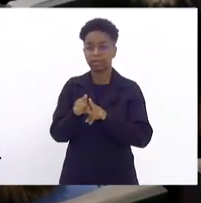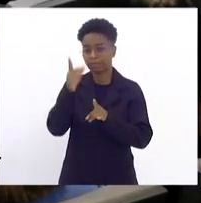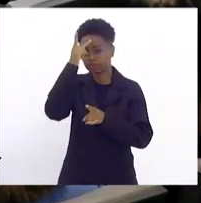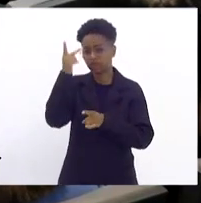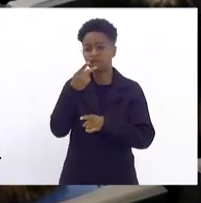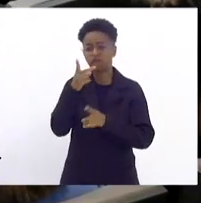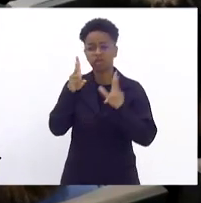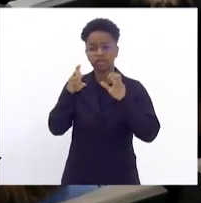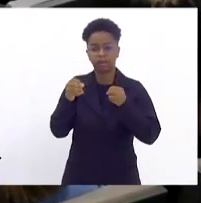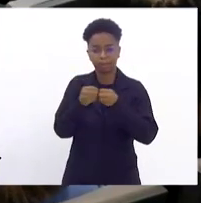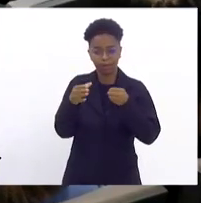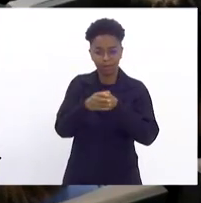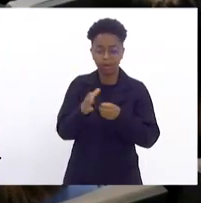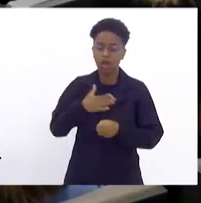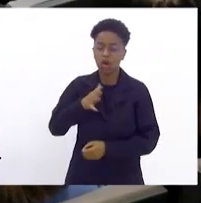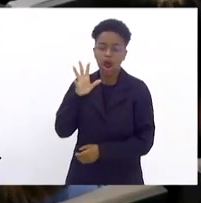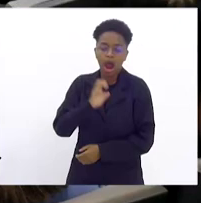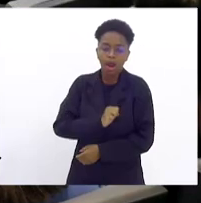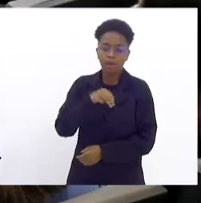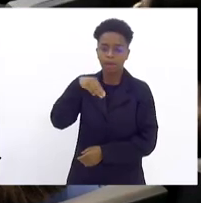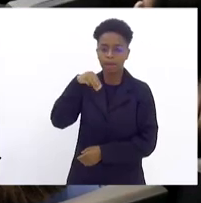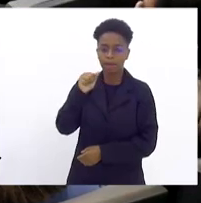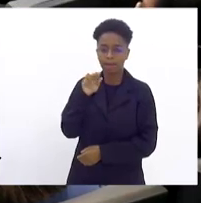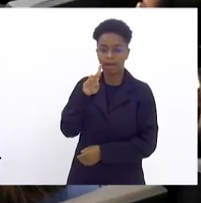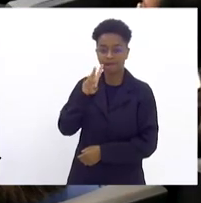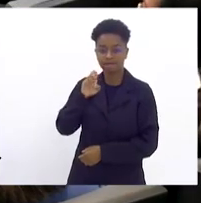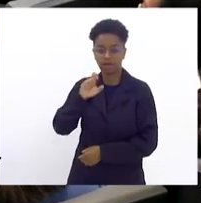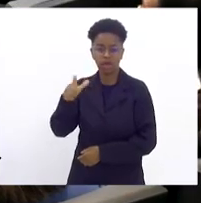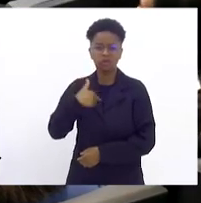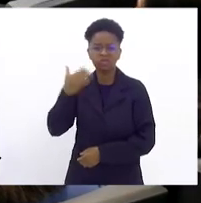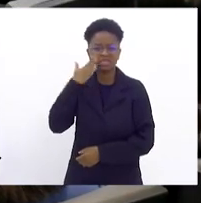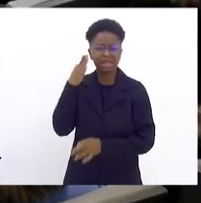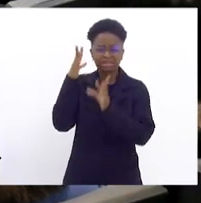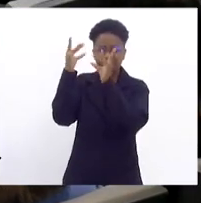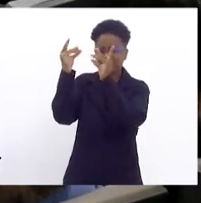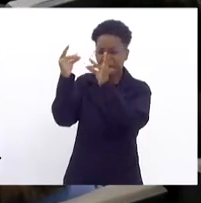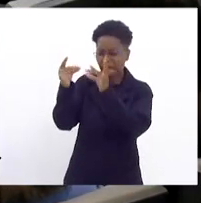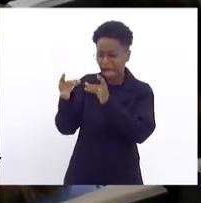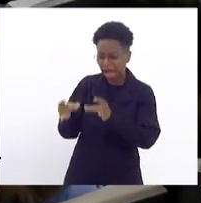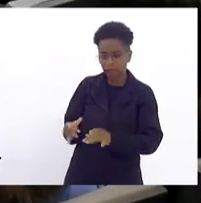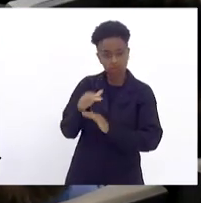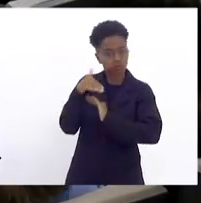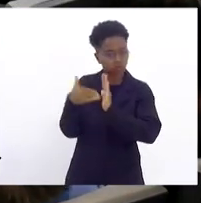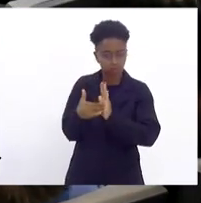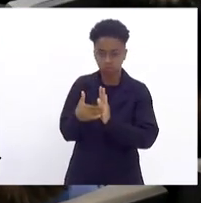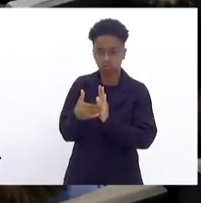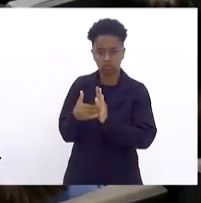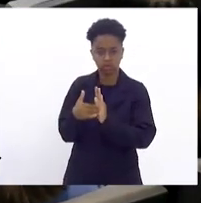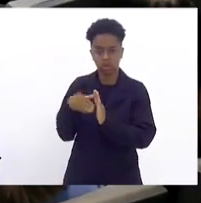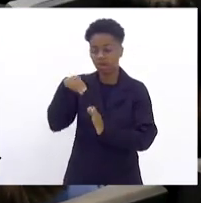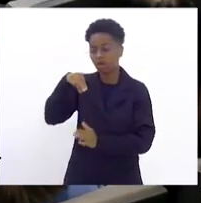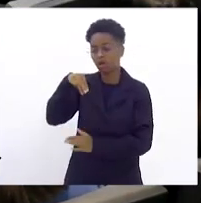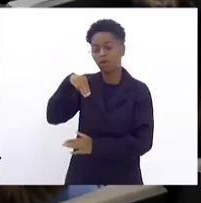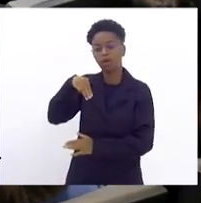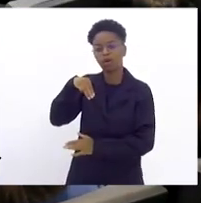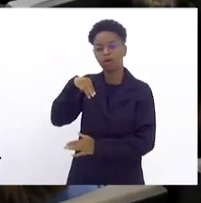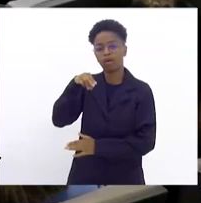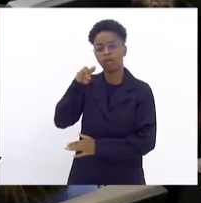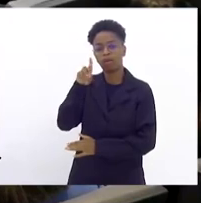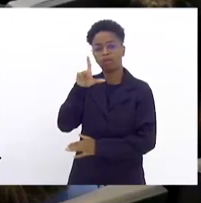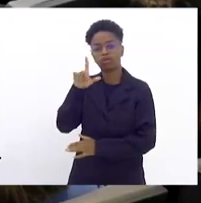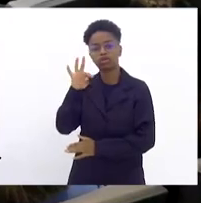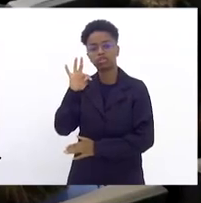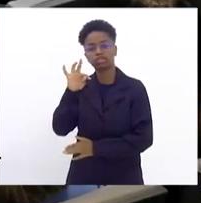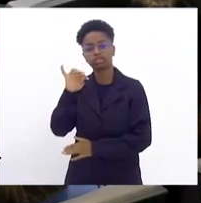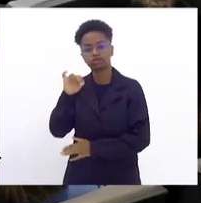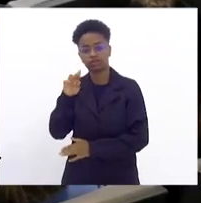eu adoro amável Eu sei tudo sobre a Marvel tudo tudo do multiverso tudo o